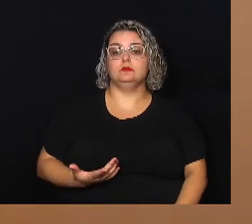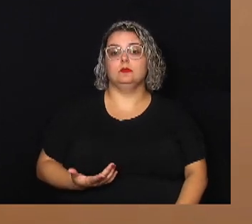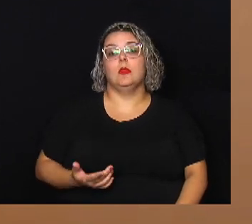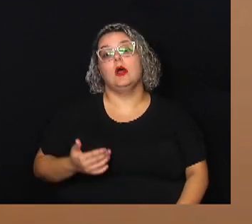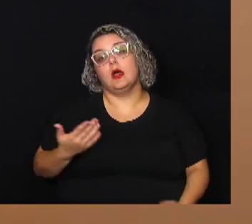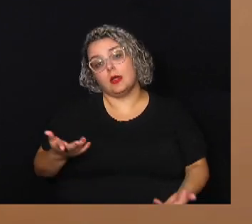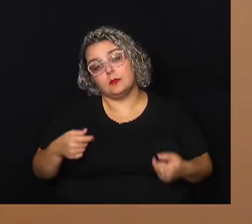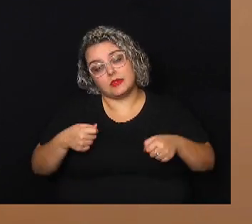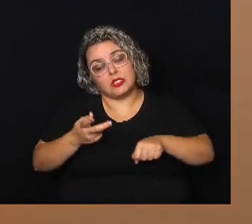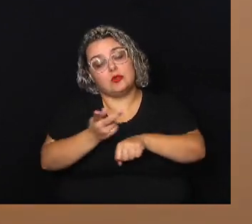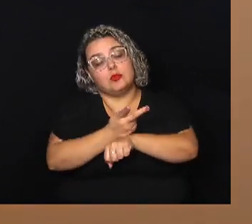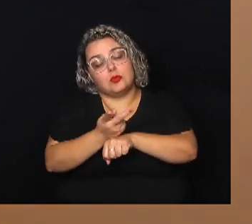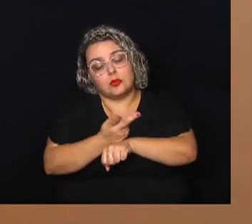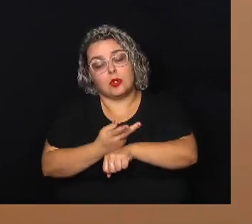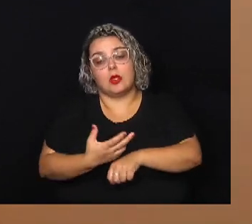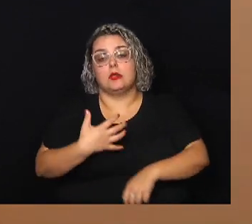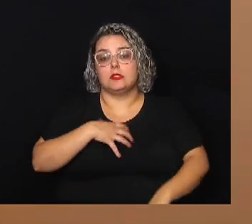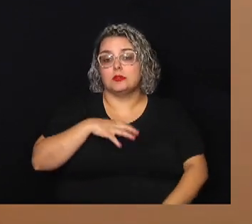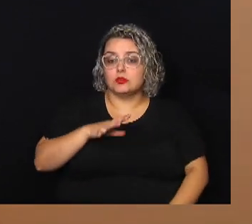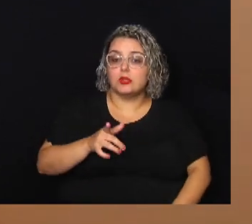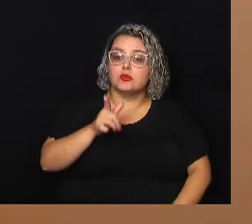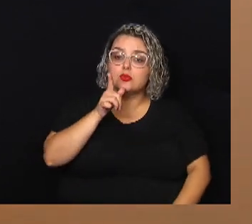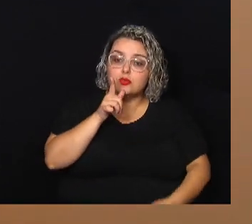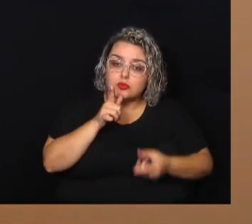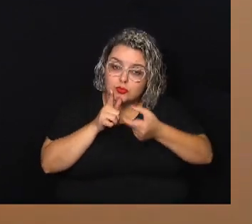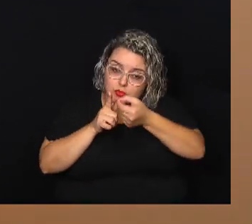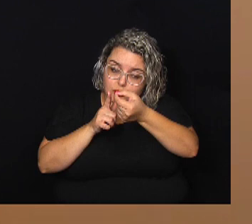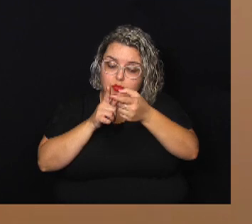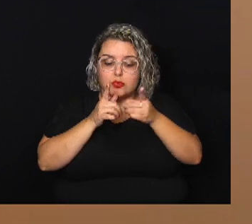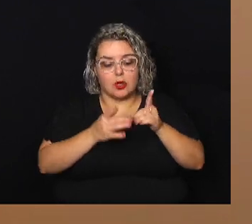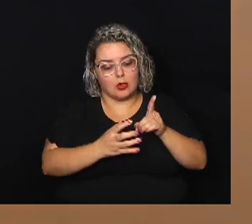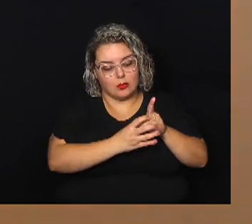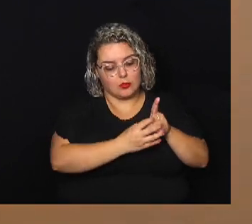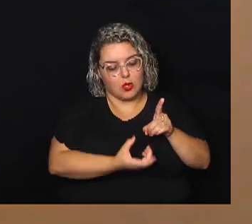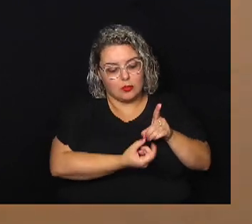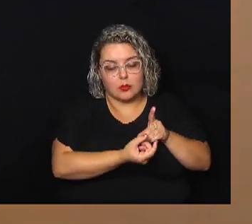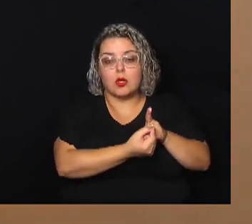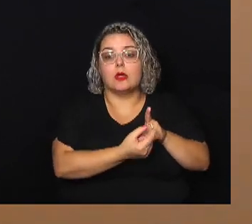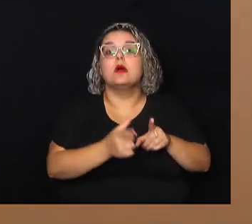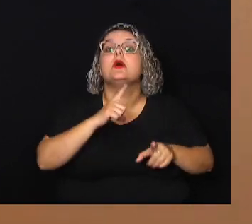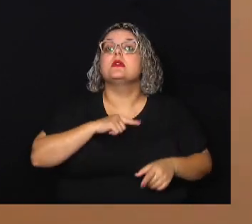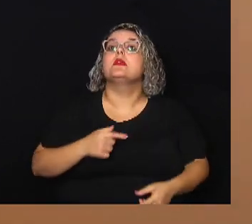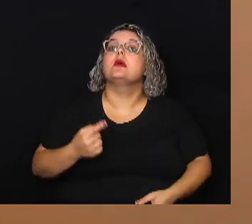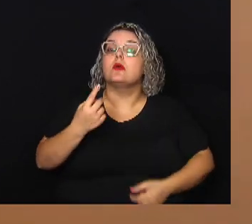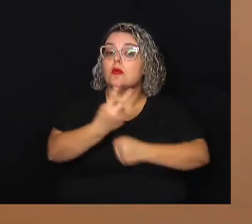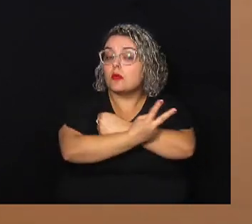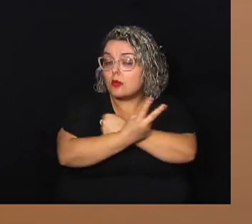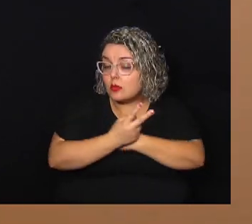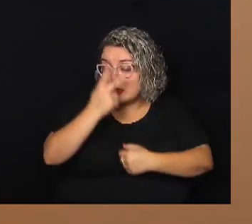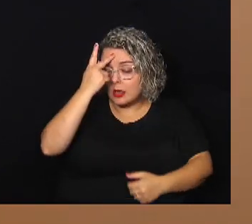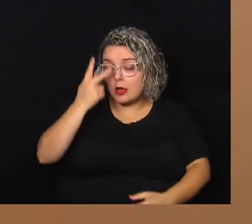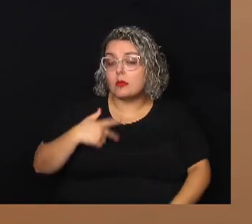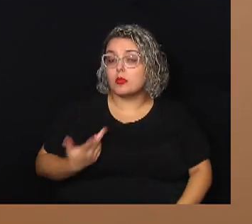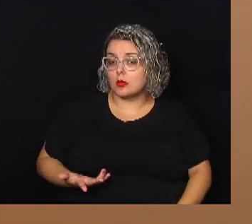especialista. Dessa forma, isso depende muito do teu autocuidado, do quanto